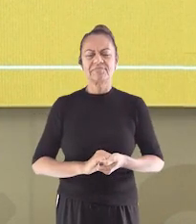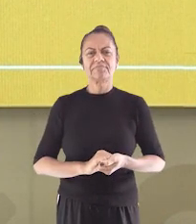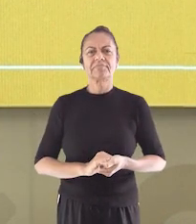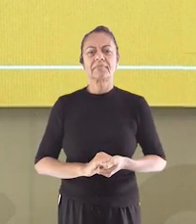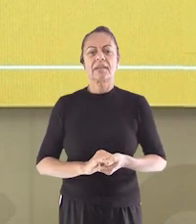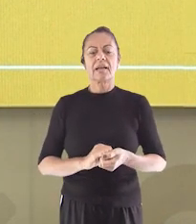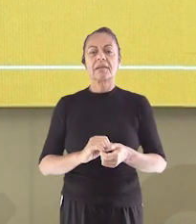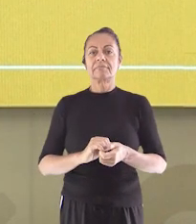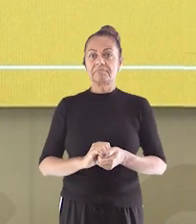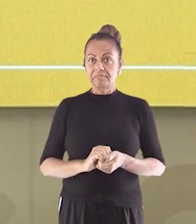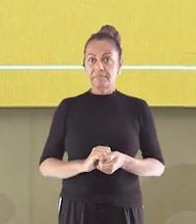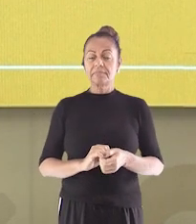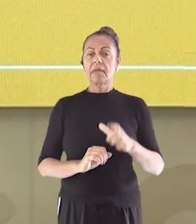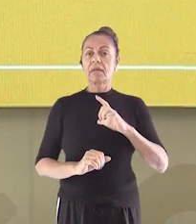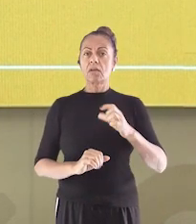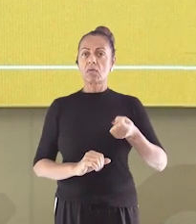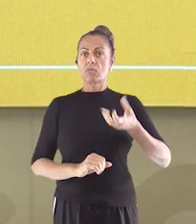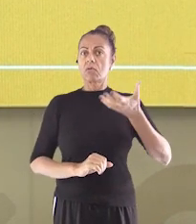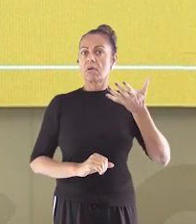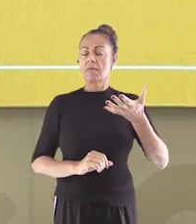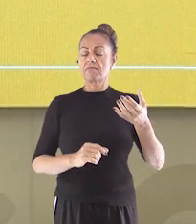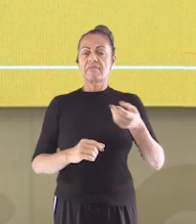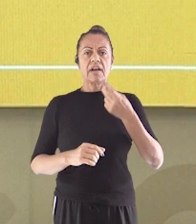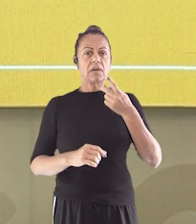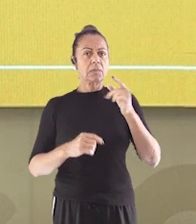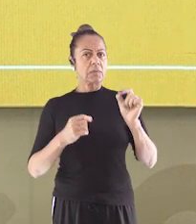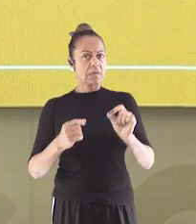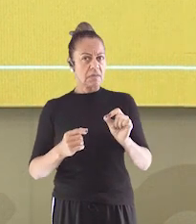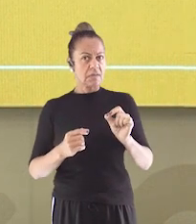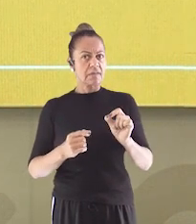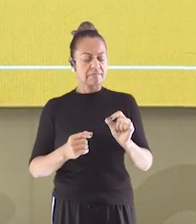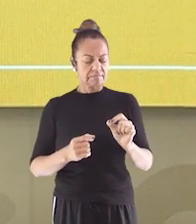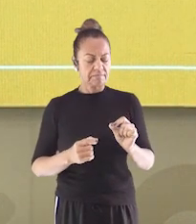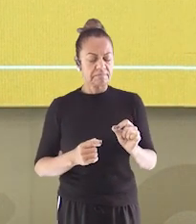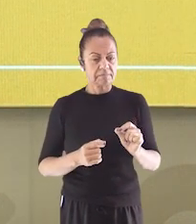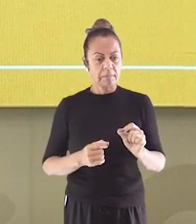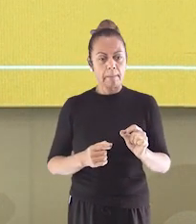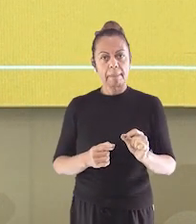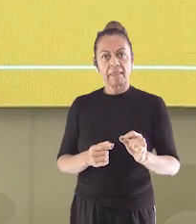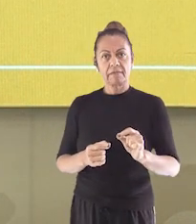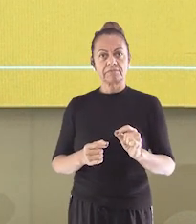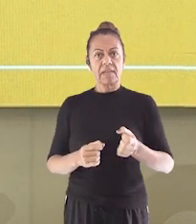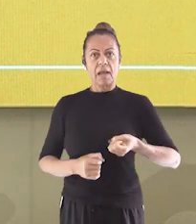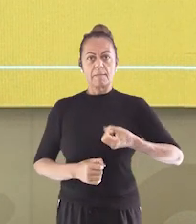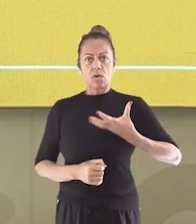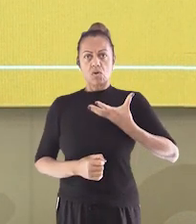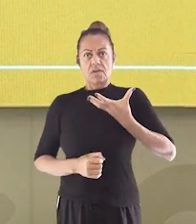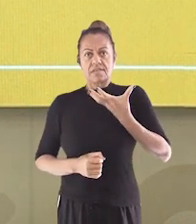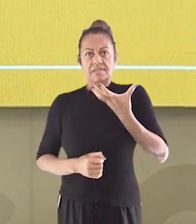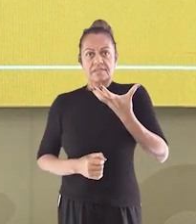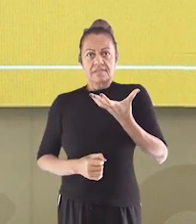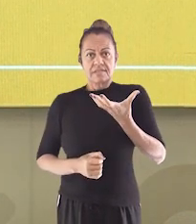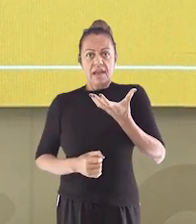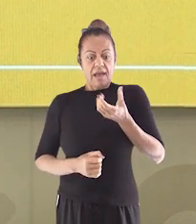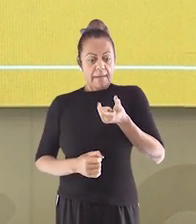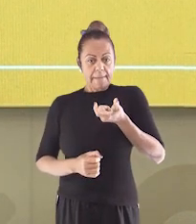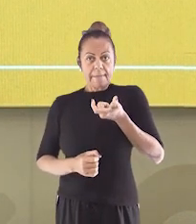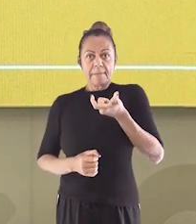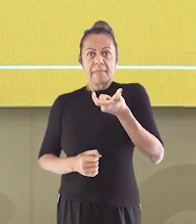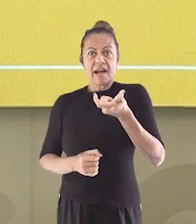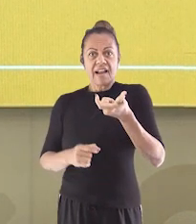almejar. Bonito poema, não é mesmo? Nesse poema fala da poesia. Na poesia, queremos expressar